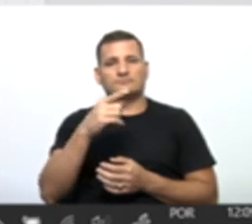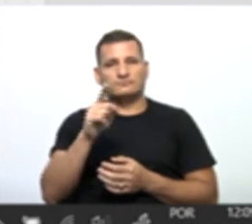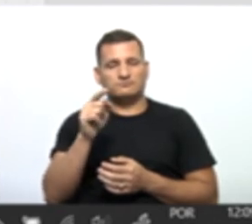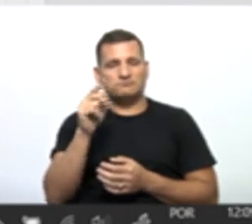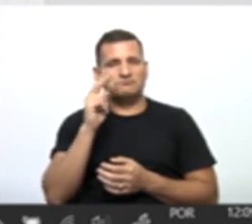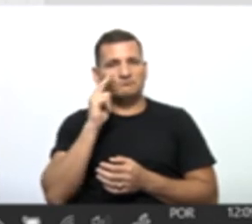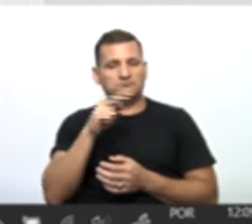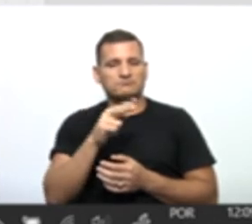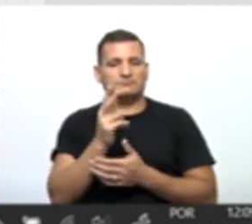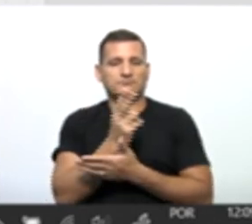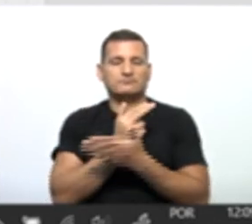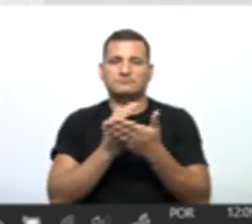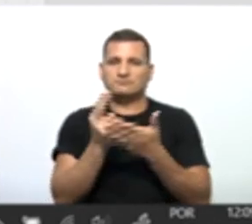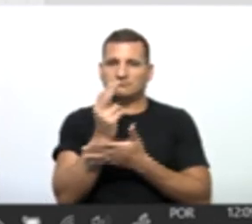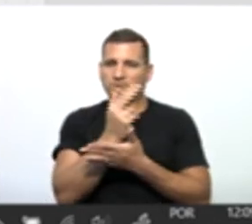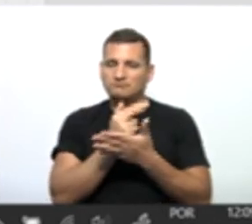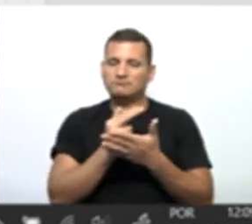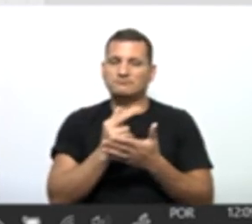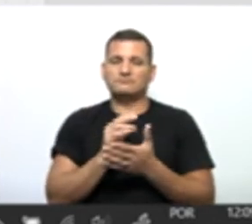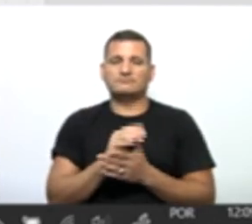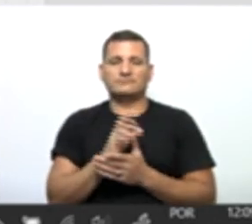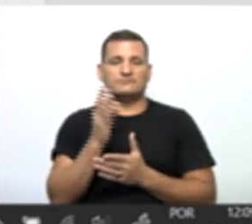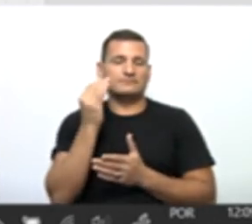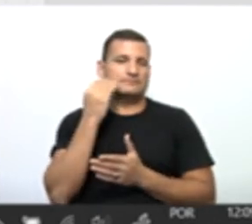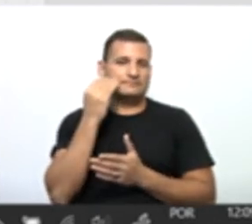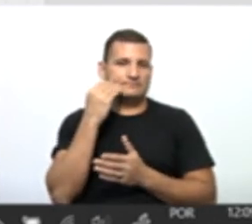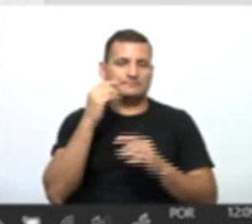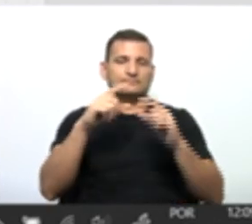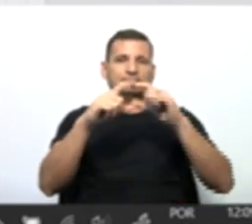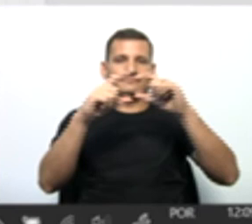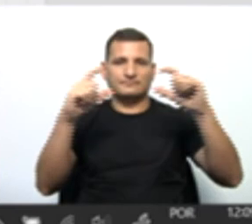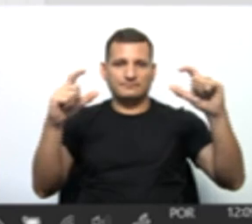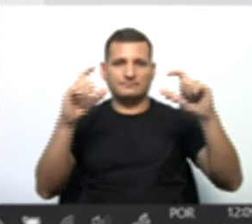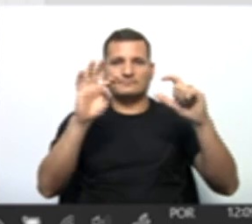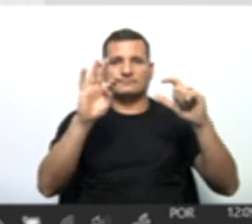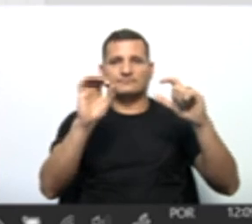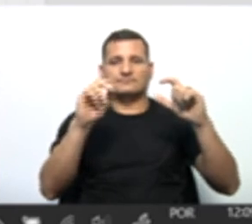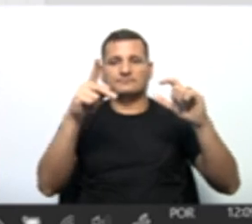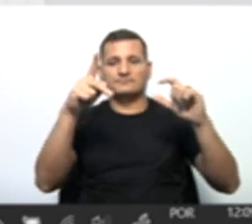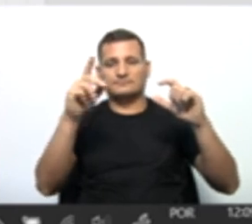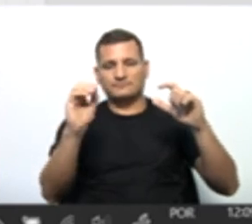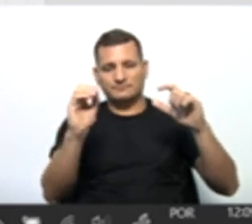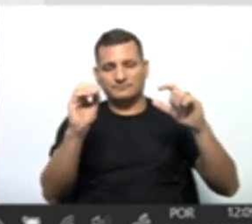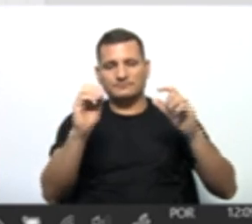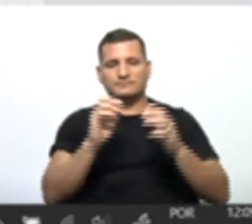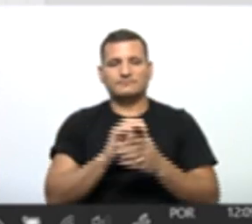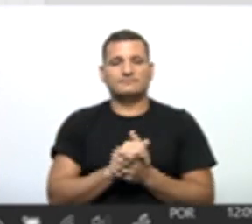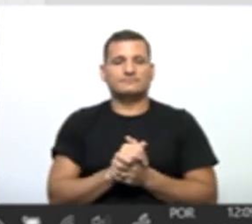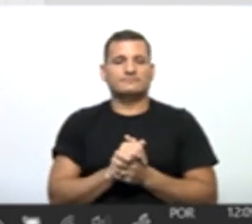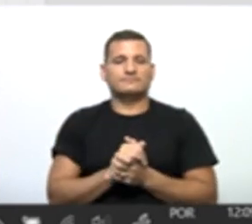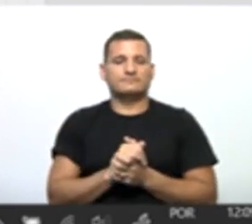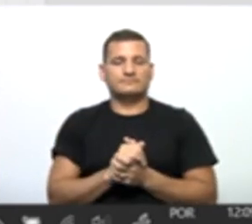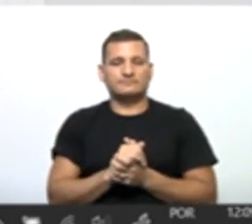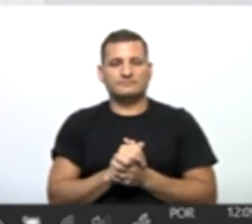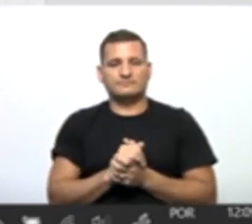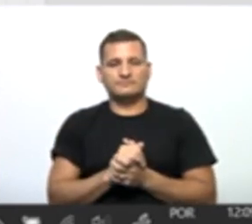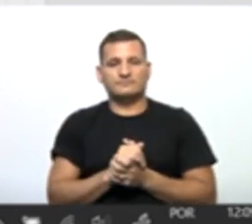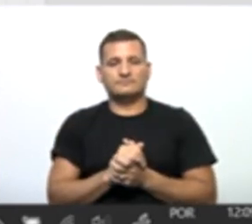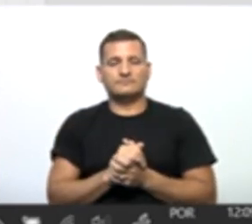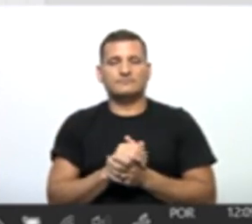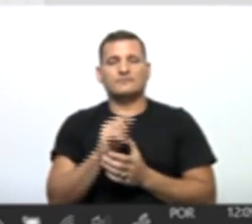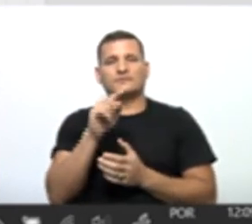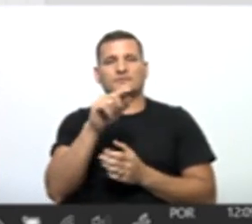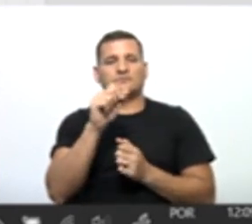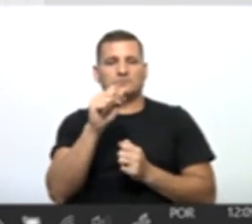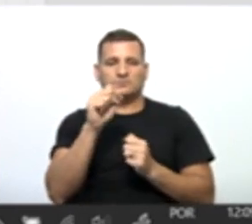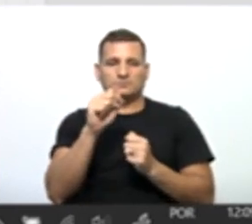legal. Não é isso, mal? Eles tentaram mostrar que aqui vai ter um topo, não é isso? Esse topo pode